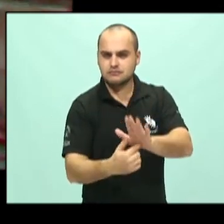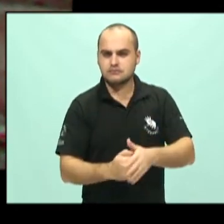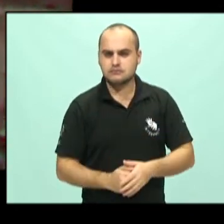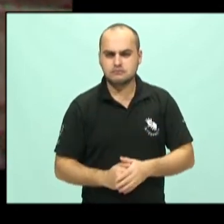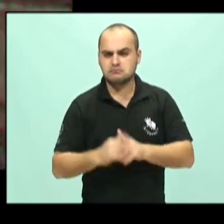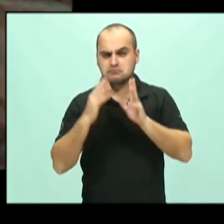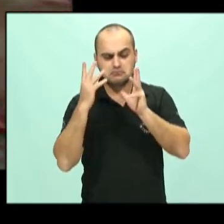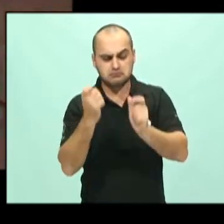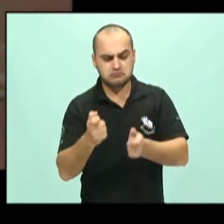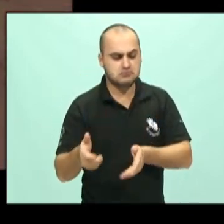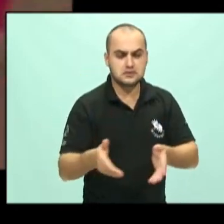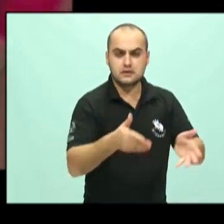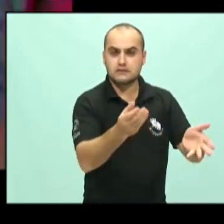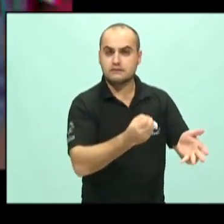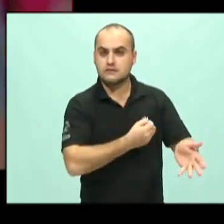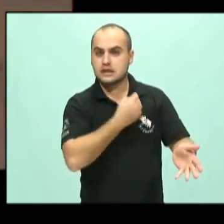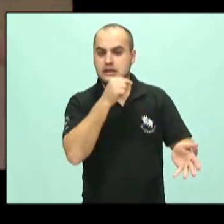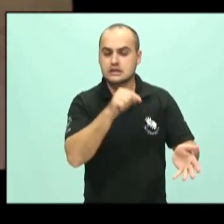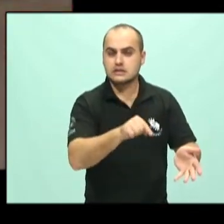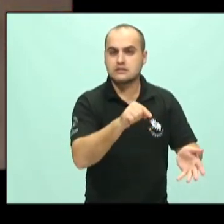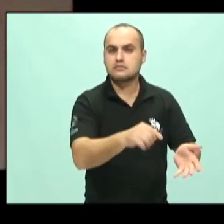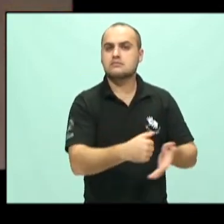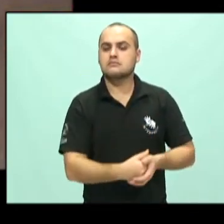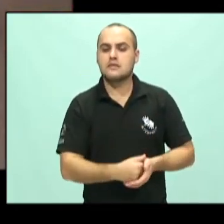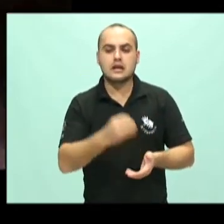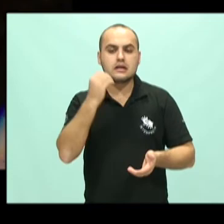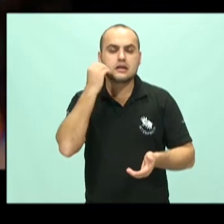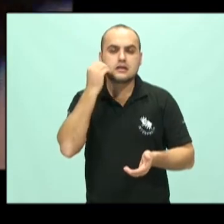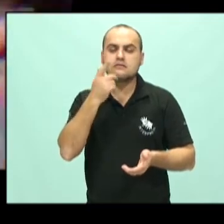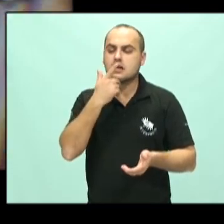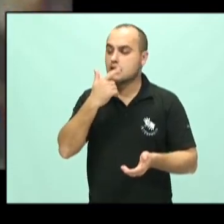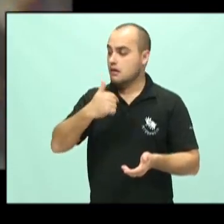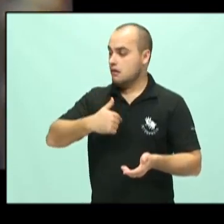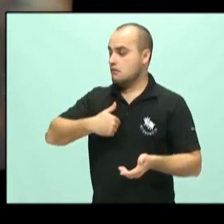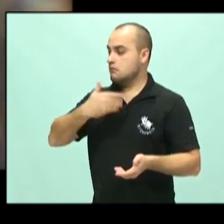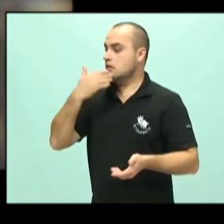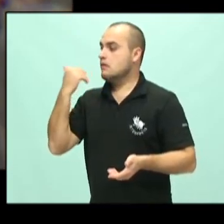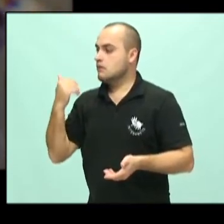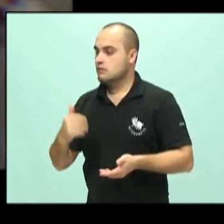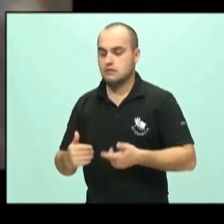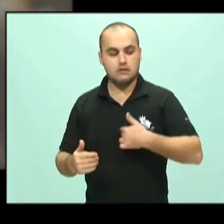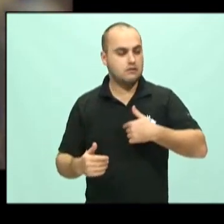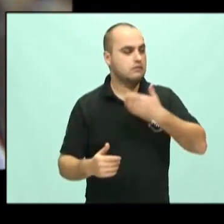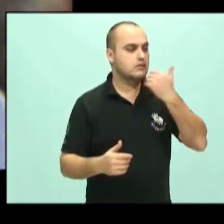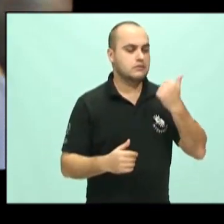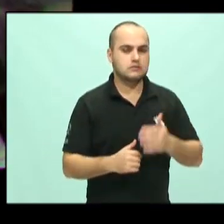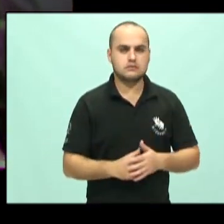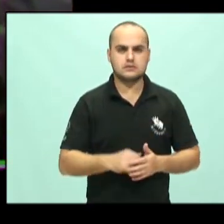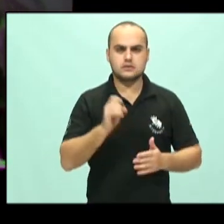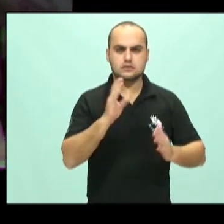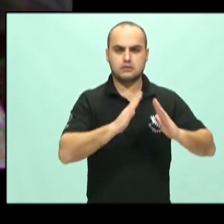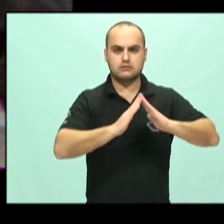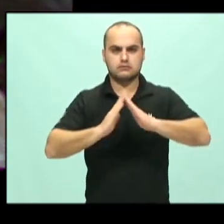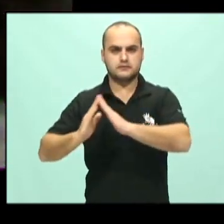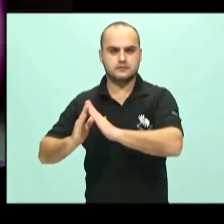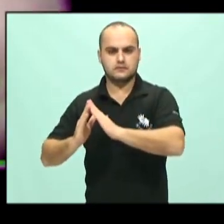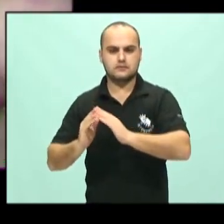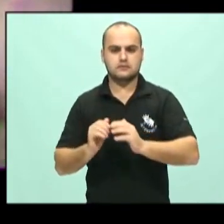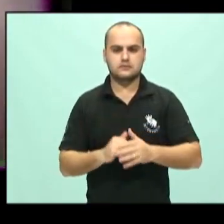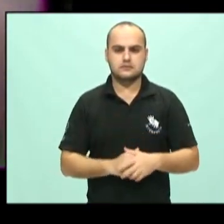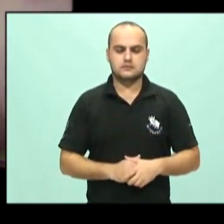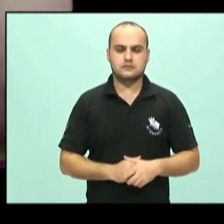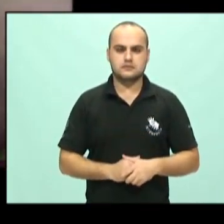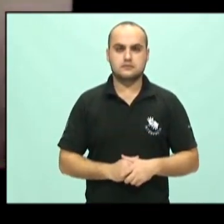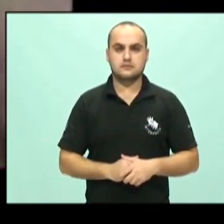assim, tentando provar que tá melhor que o outro, que o que fede só existe no vizinho.